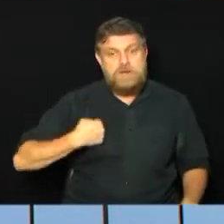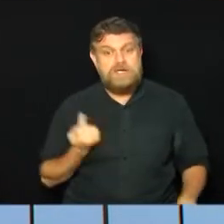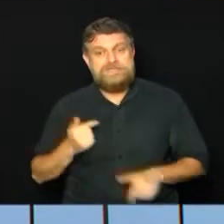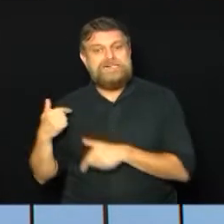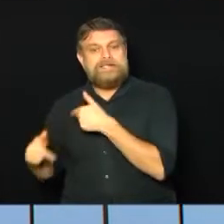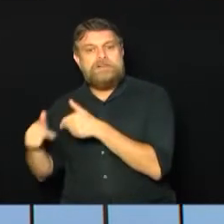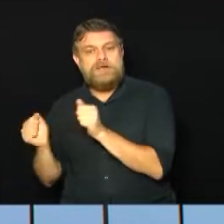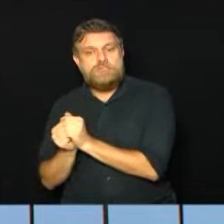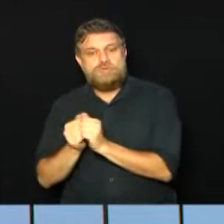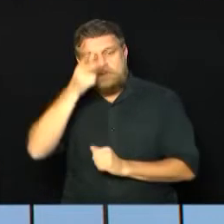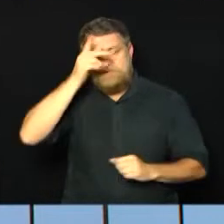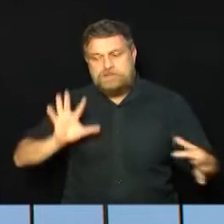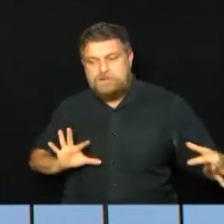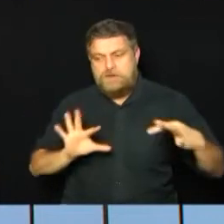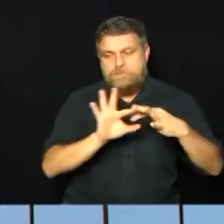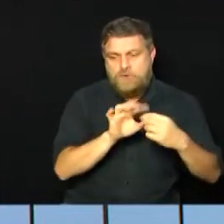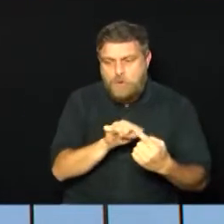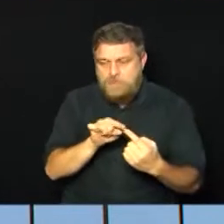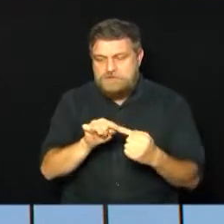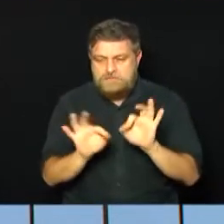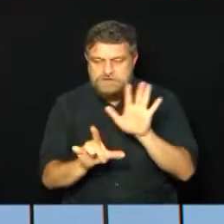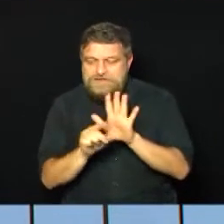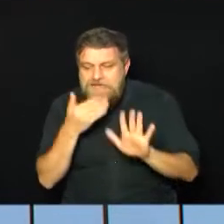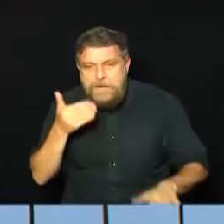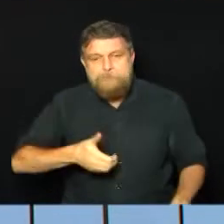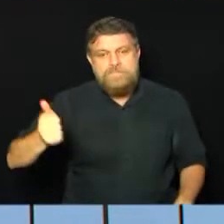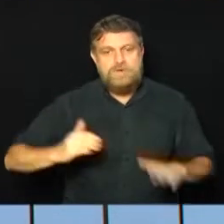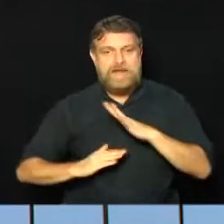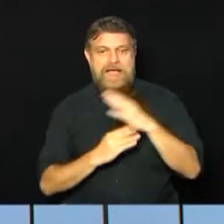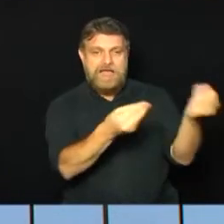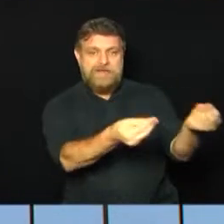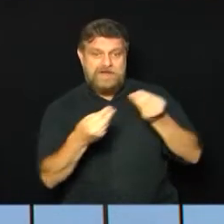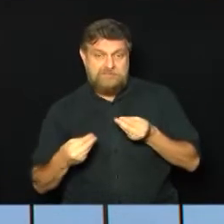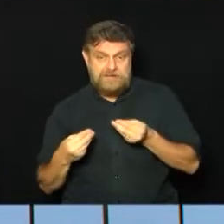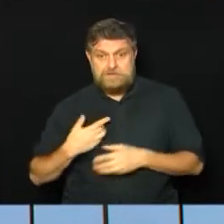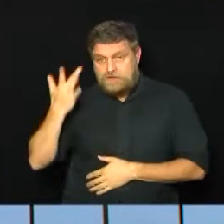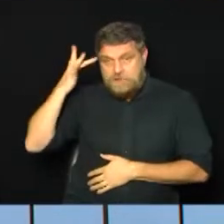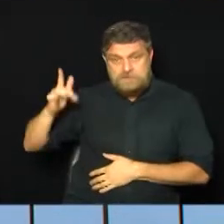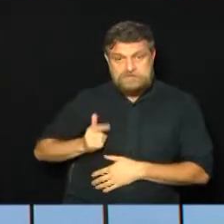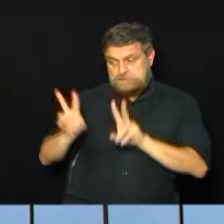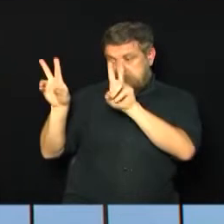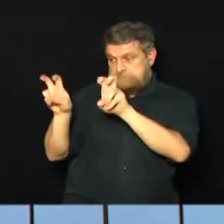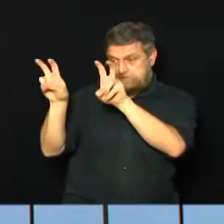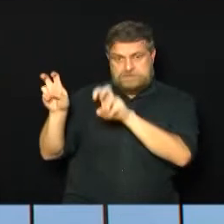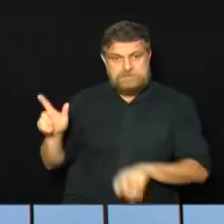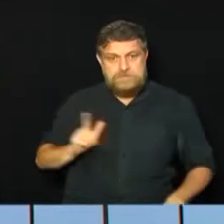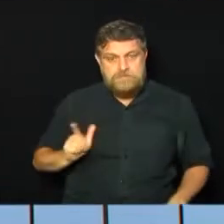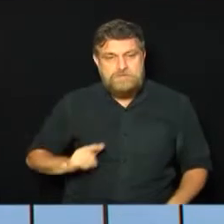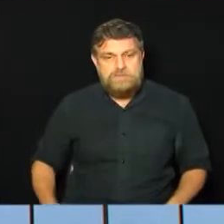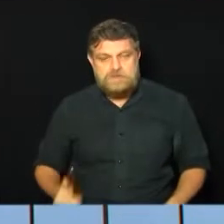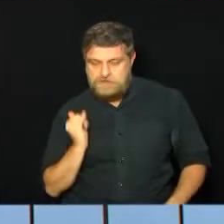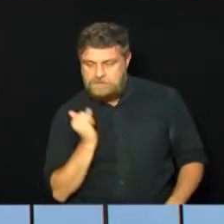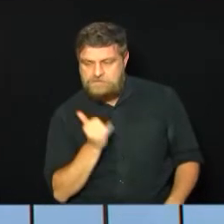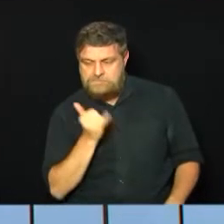junto com o Executivo no sentido de melhorar muitos projetos de lei que vêm para casa. Eu não sei se nós vamos falar aí, acho que do ex-Coab,